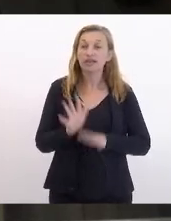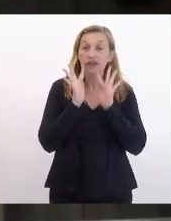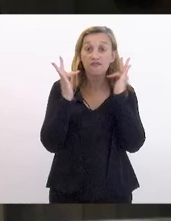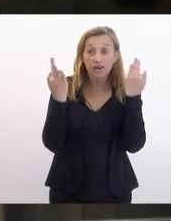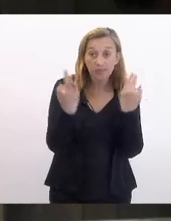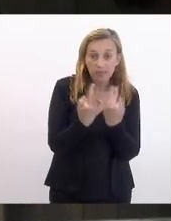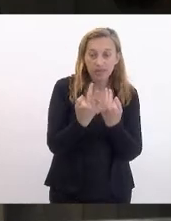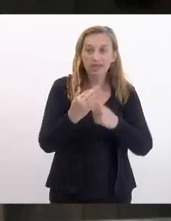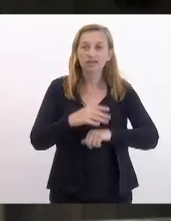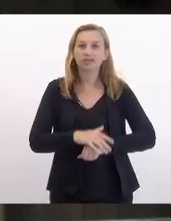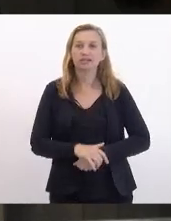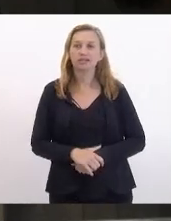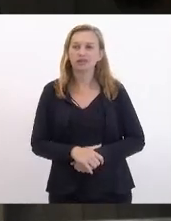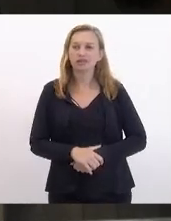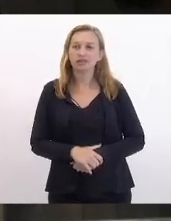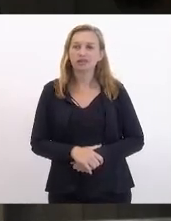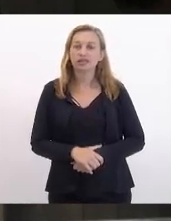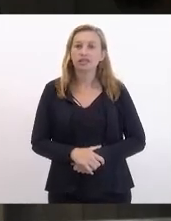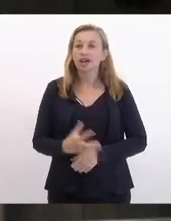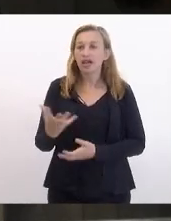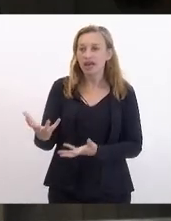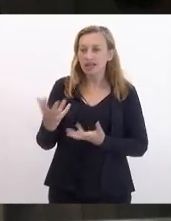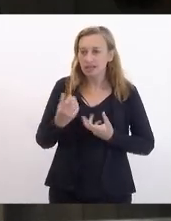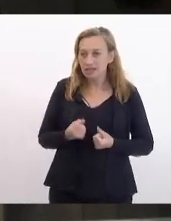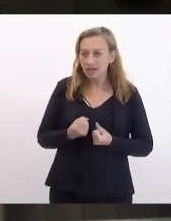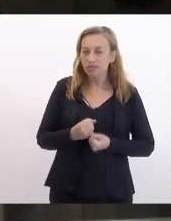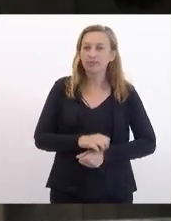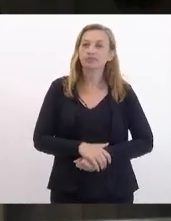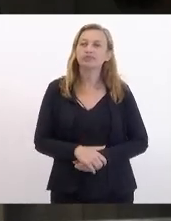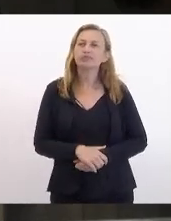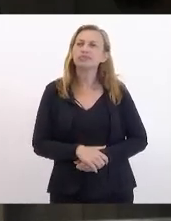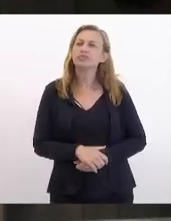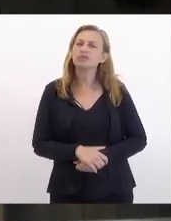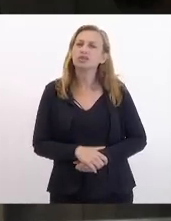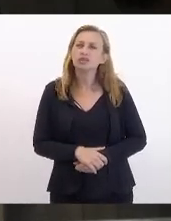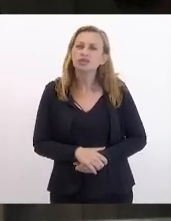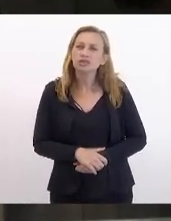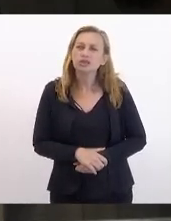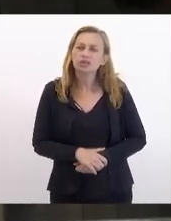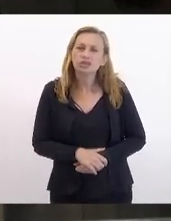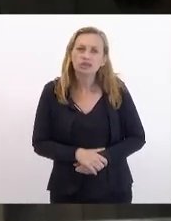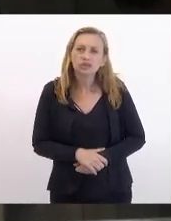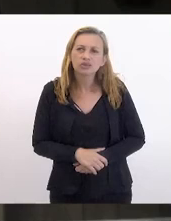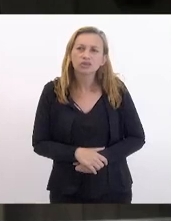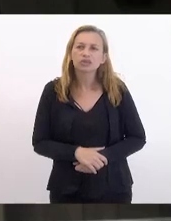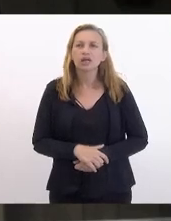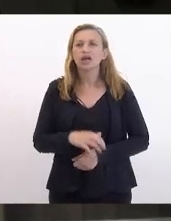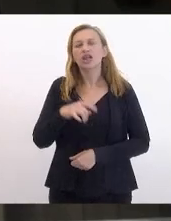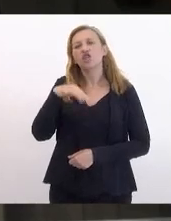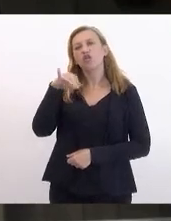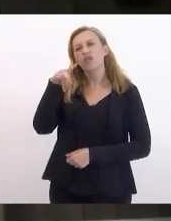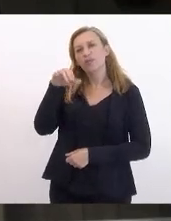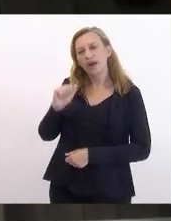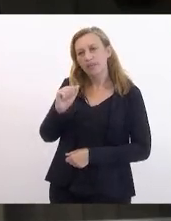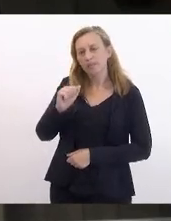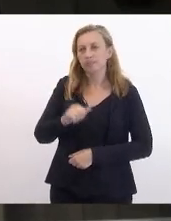família dos Direitos Humanos recebe uma denúncia é apócrifa anônima